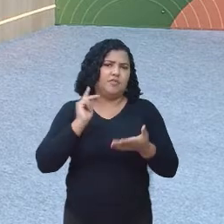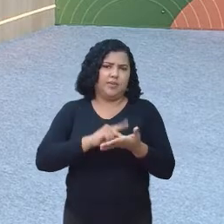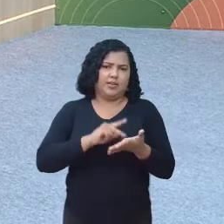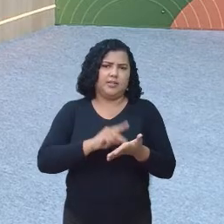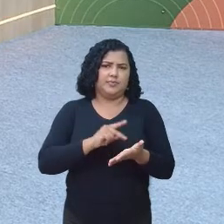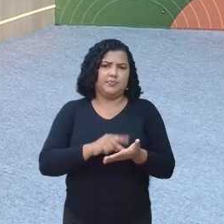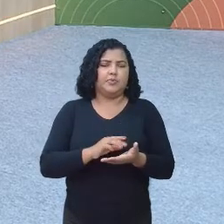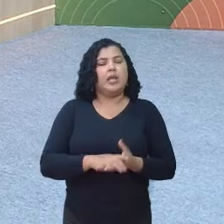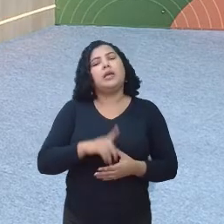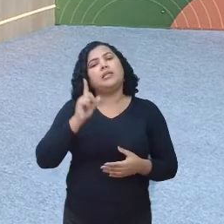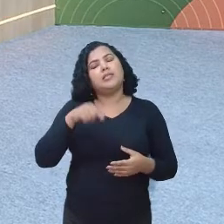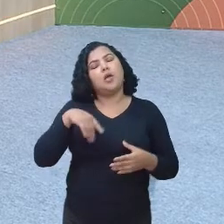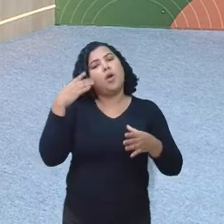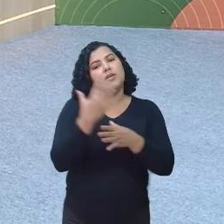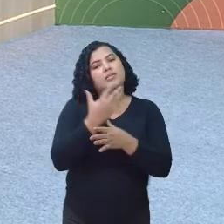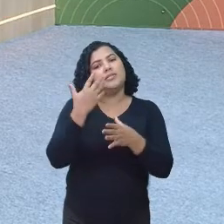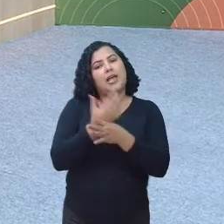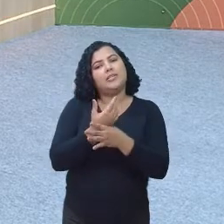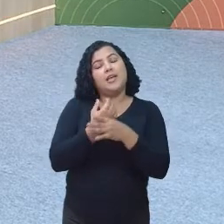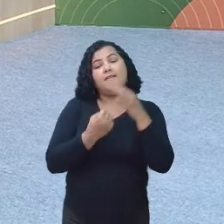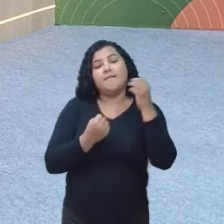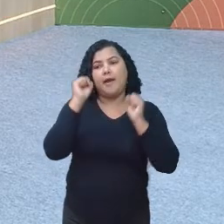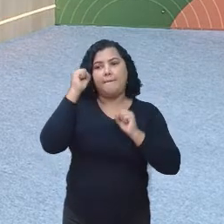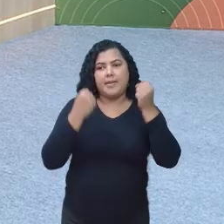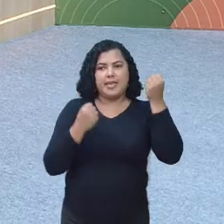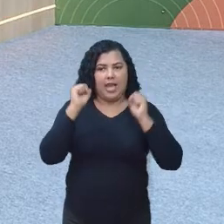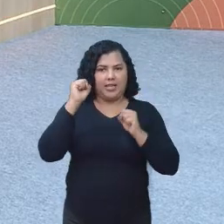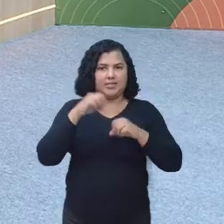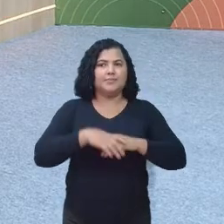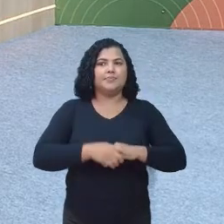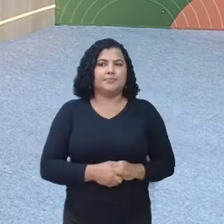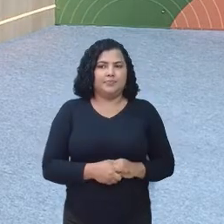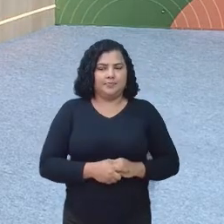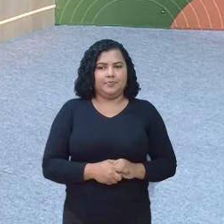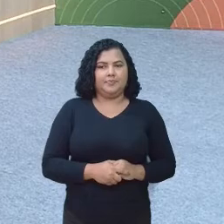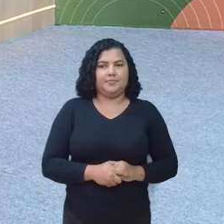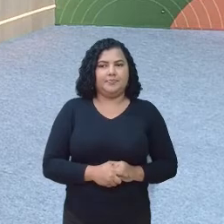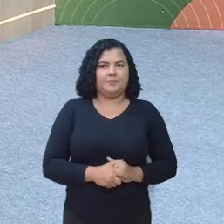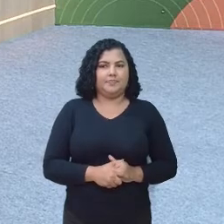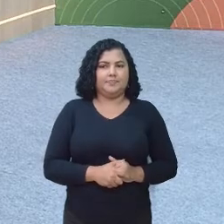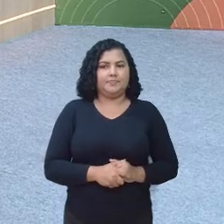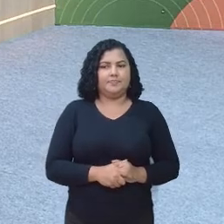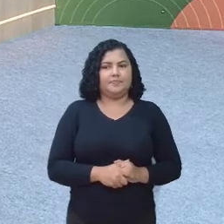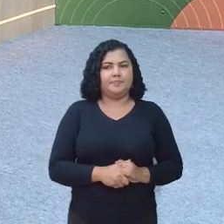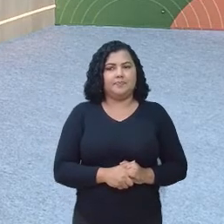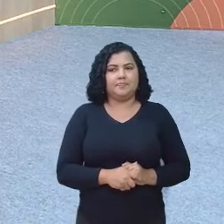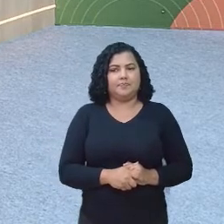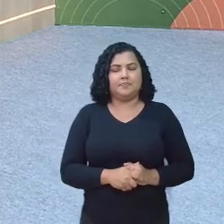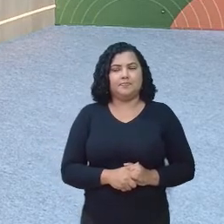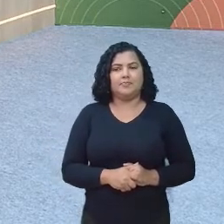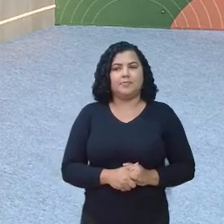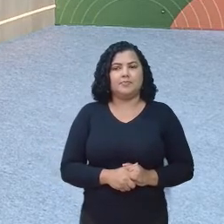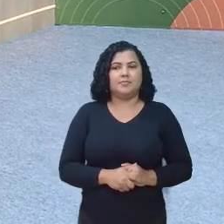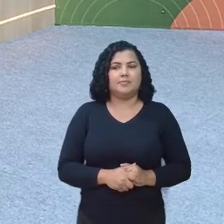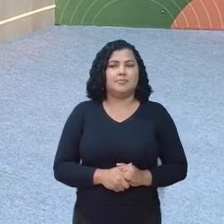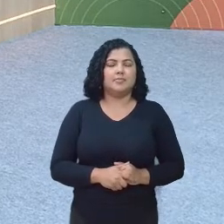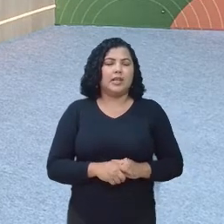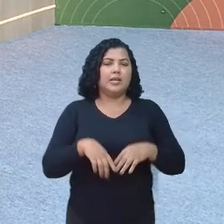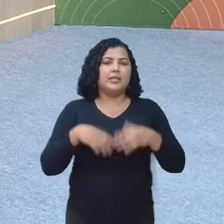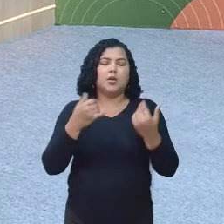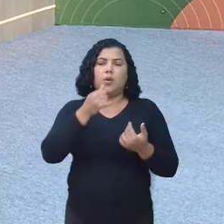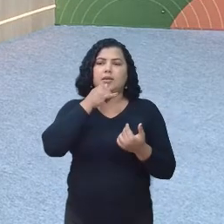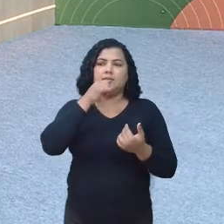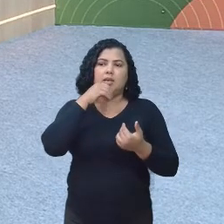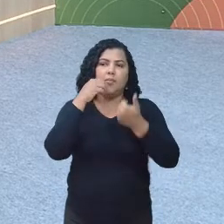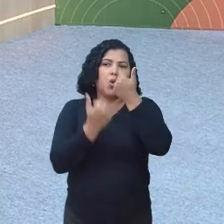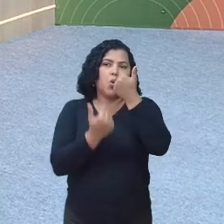pessoas. Então, ela é uma cidade fabricada, ela é uma cidade produzida. E aí eu substituo a ideia de faz